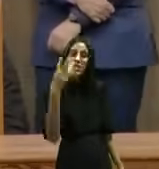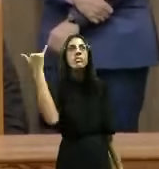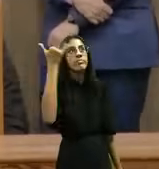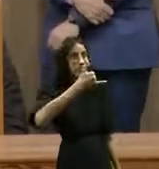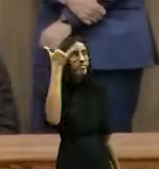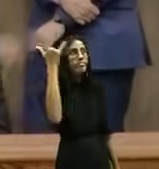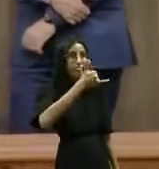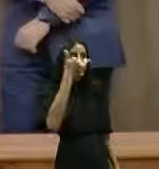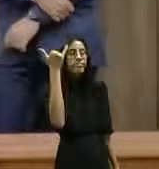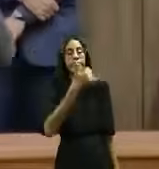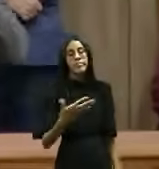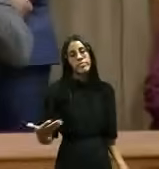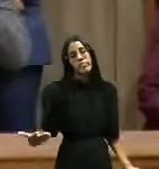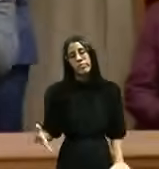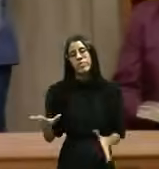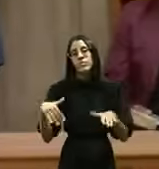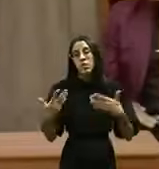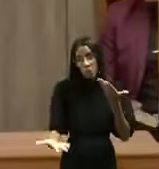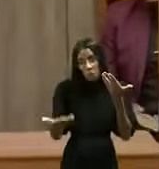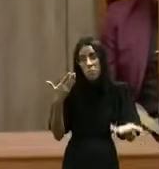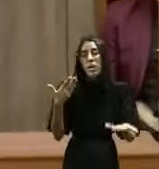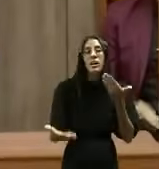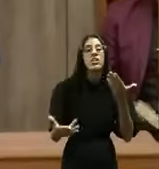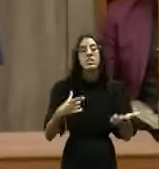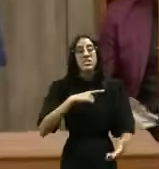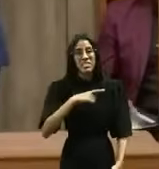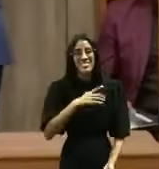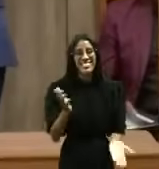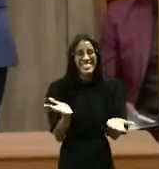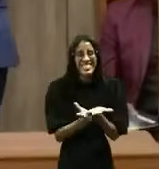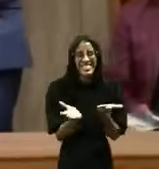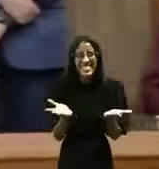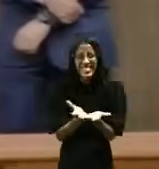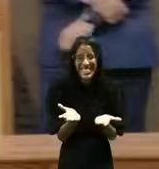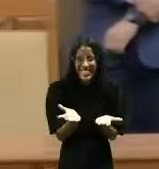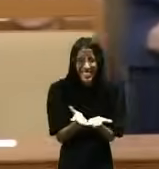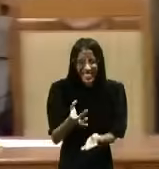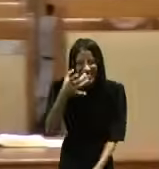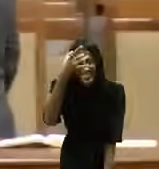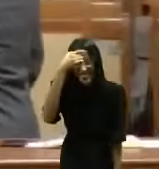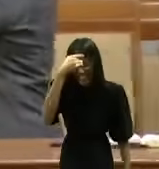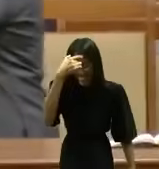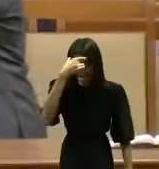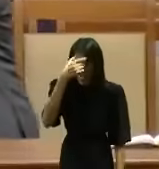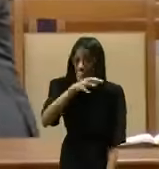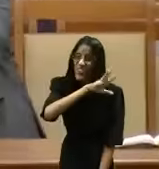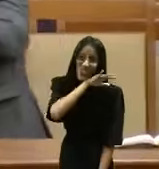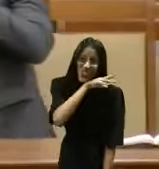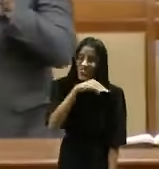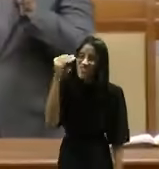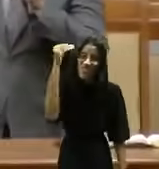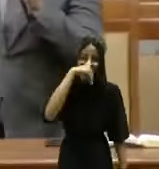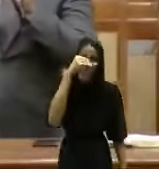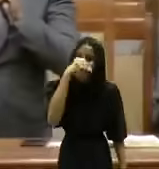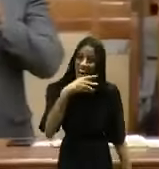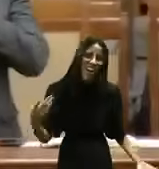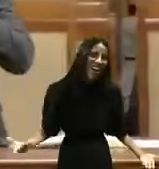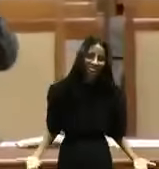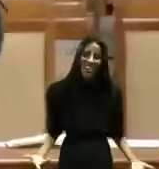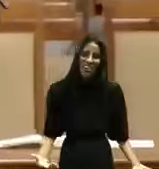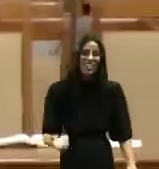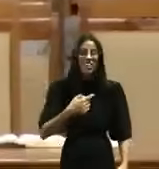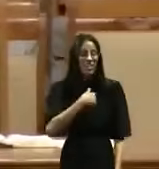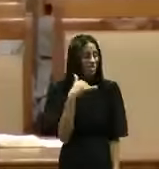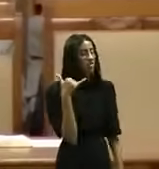dura cabeça oua É isso aí mesmo ele não tem que arranque dele não é assim não tem a gente tá falando